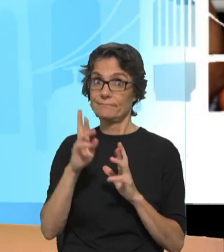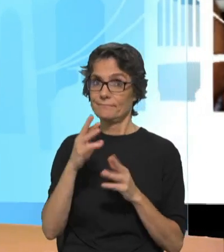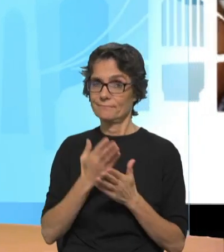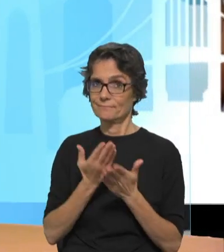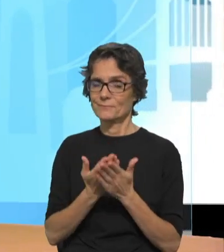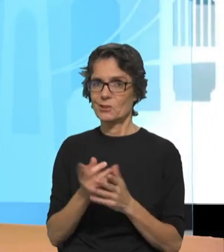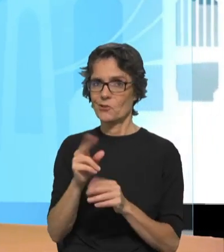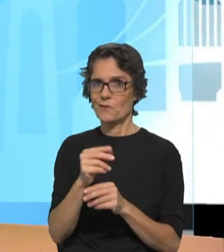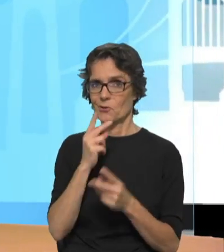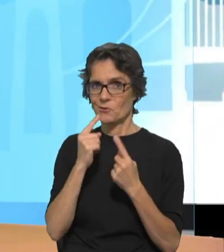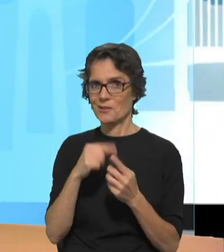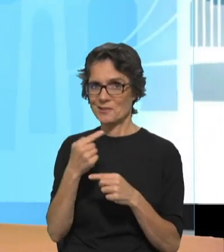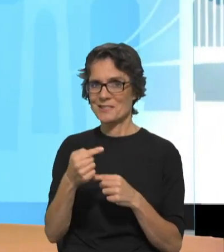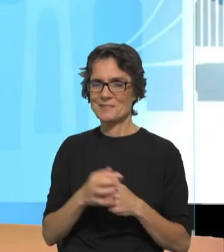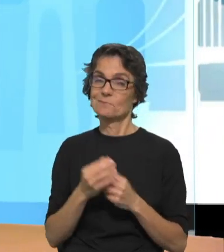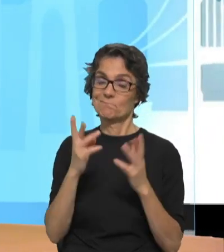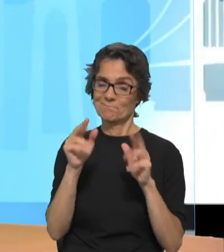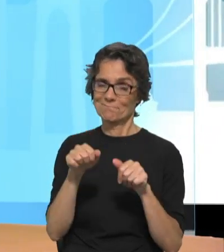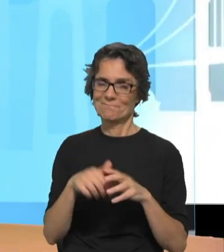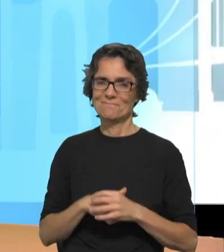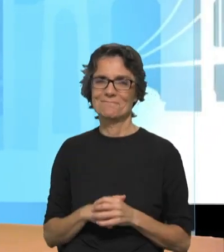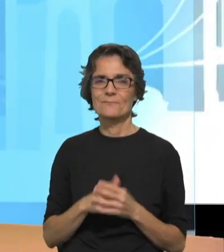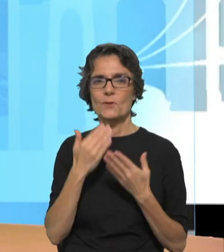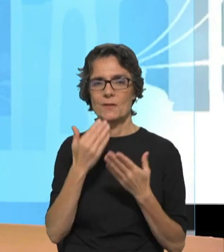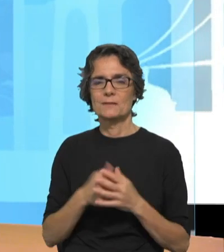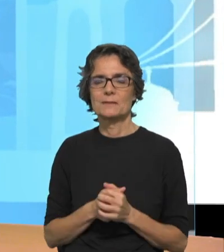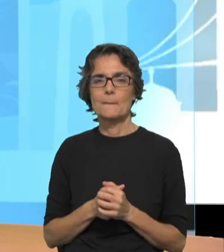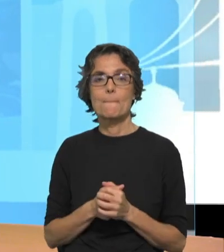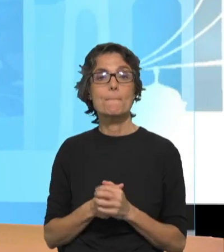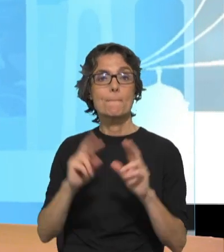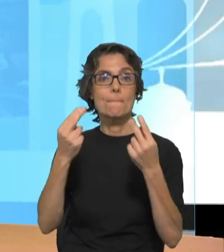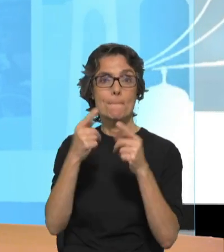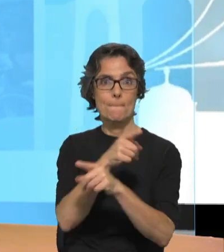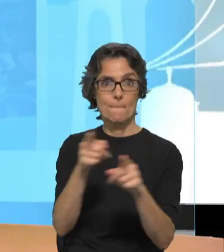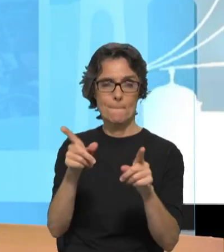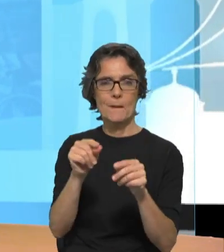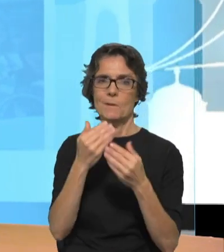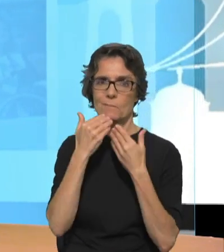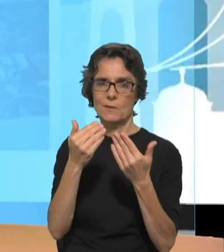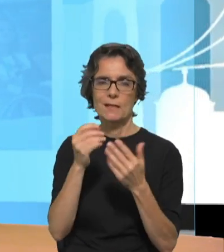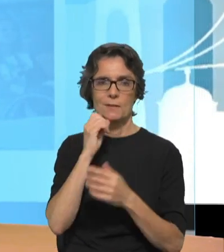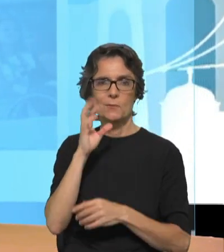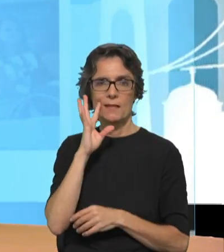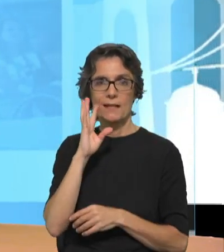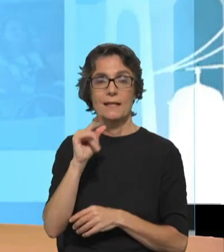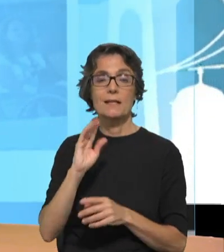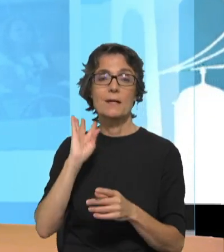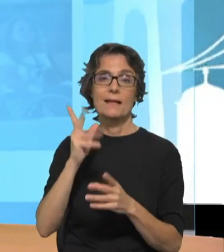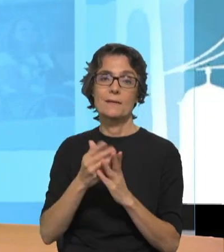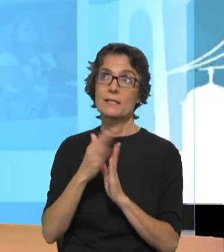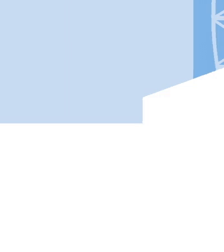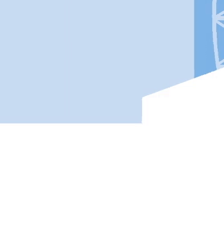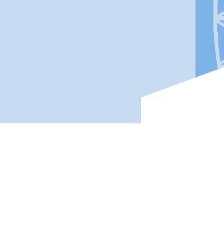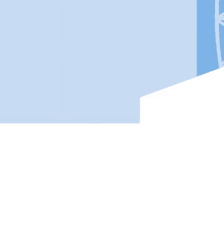vai acontecer. Muito obrigado. Obrigado por ter estado connosco. E resta-me também agradecer a sua atenção, desejar uma ótima tarde e até amanhã, se Deus quiser.